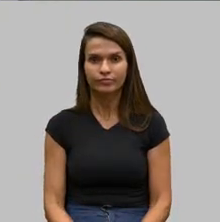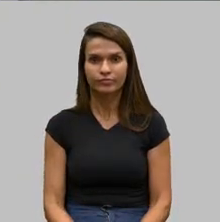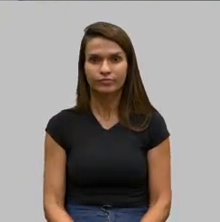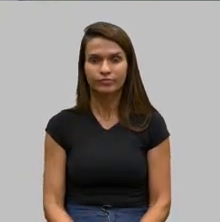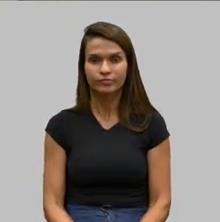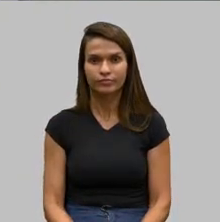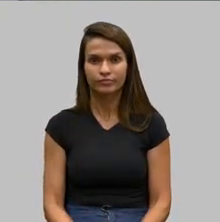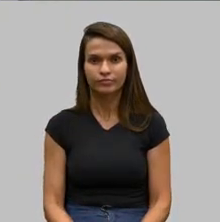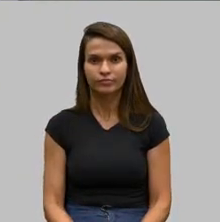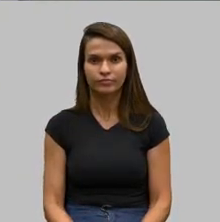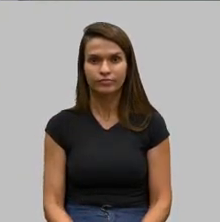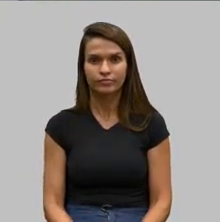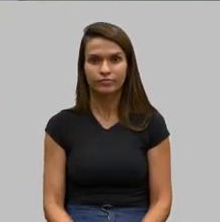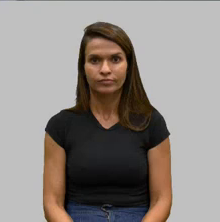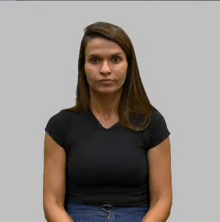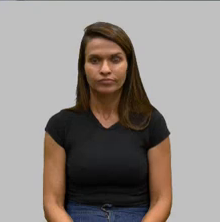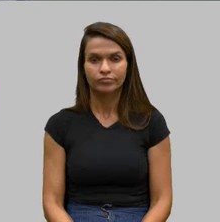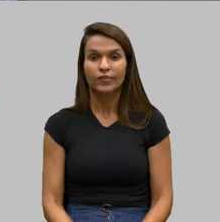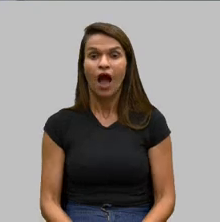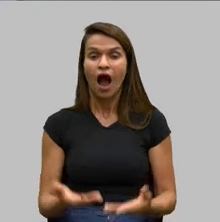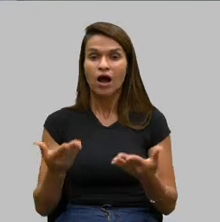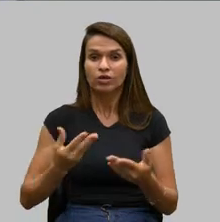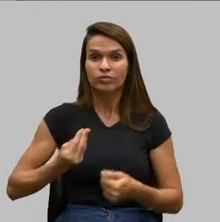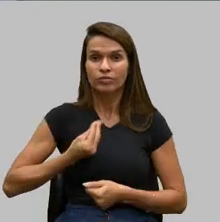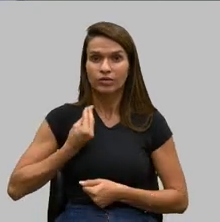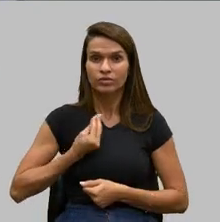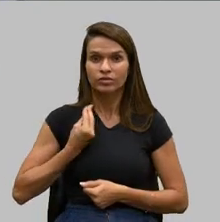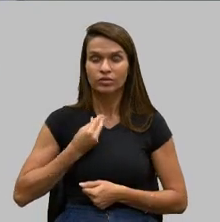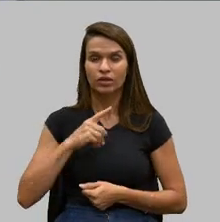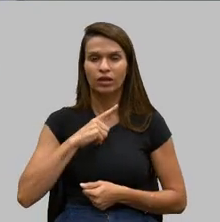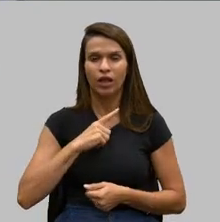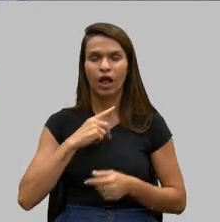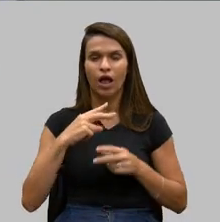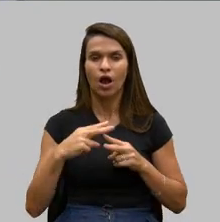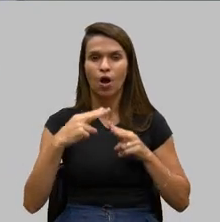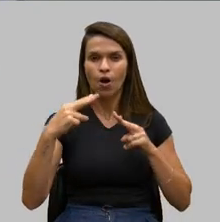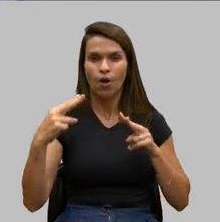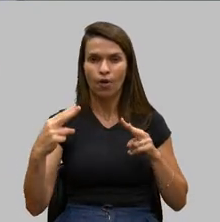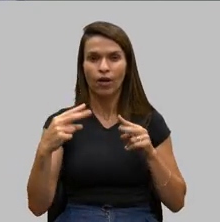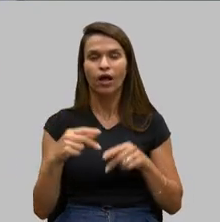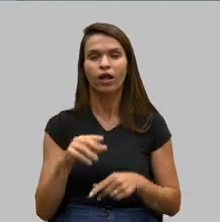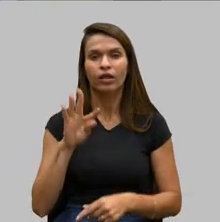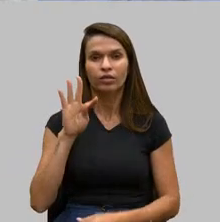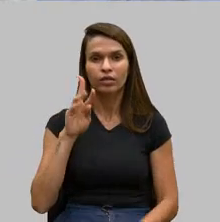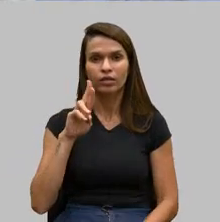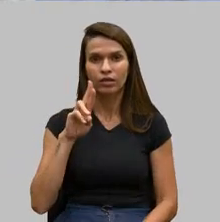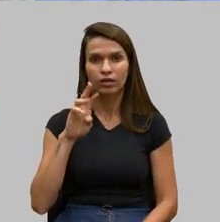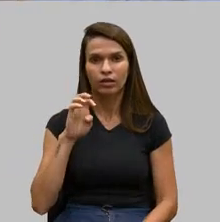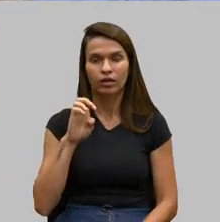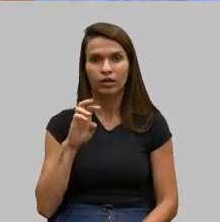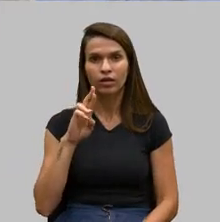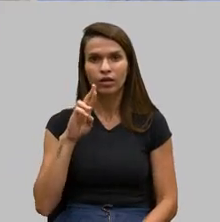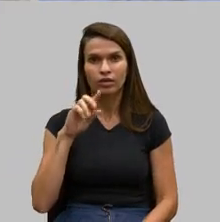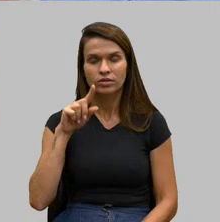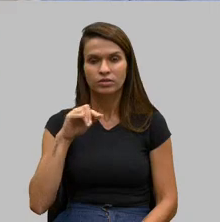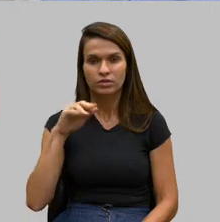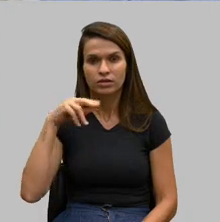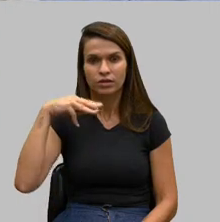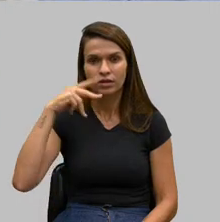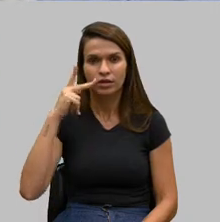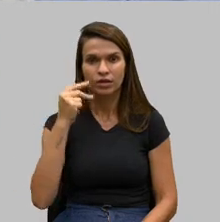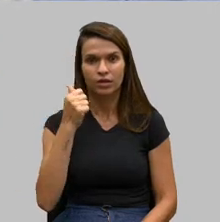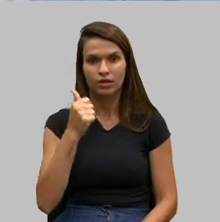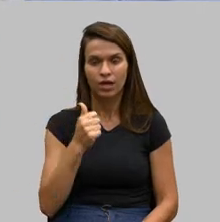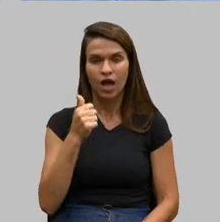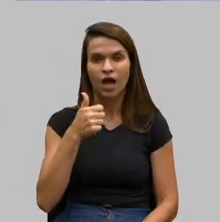colocação trazendo aqui a participação estamos tendo online a Terezinha de Carangola às 10:35 Ela